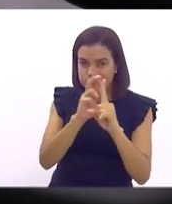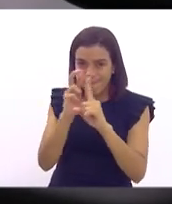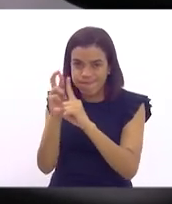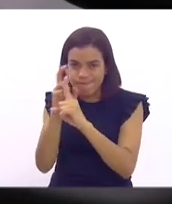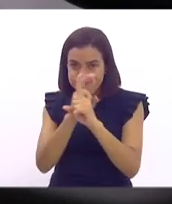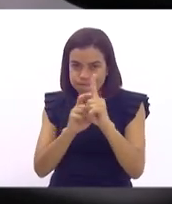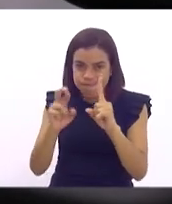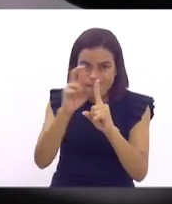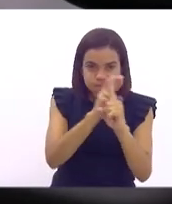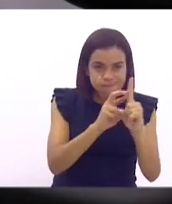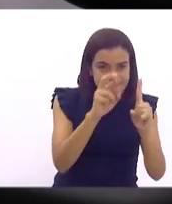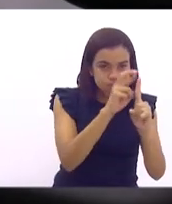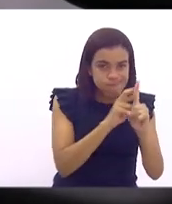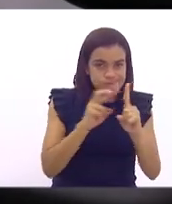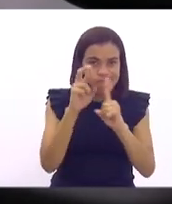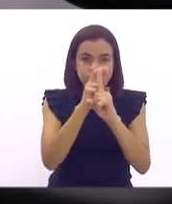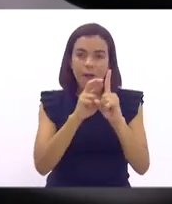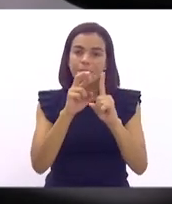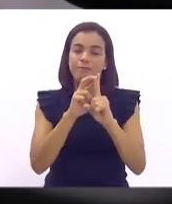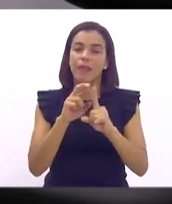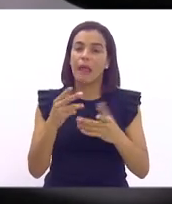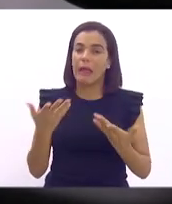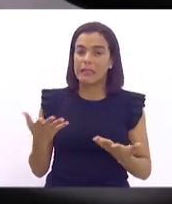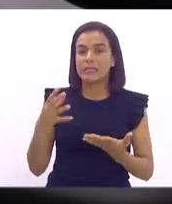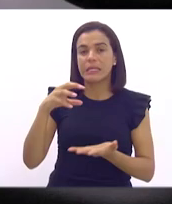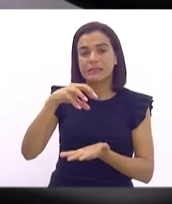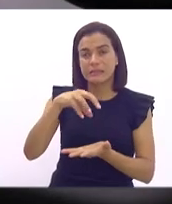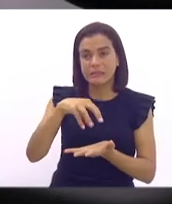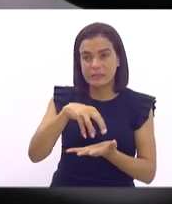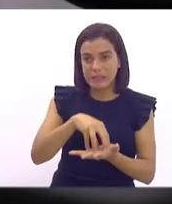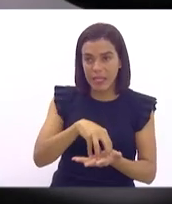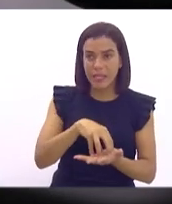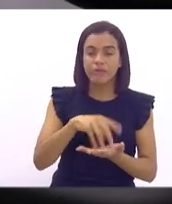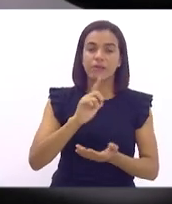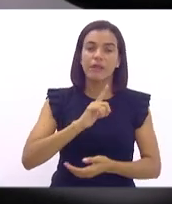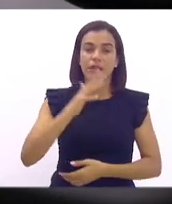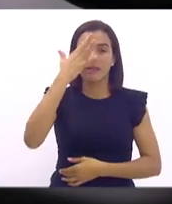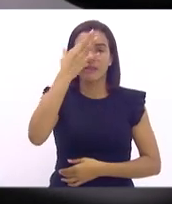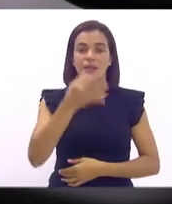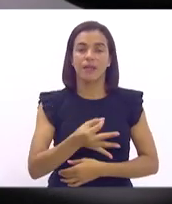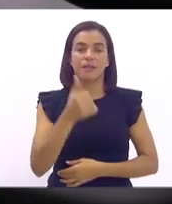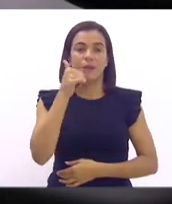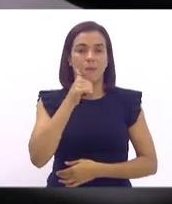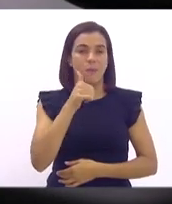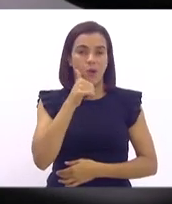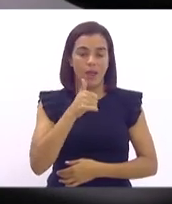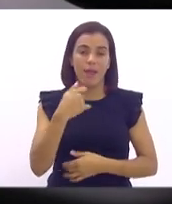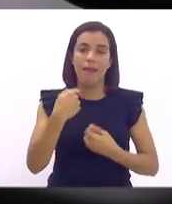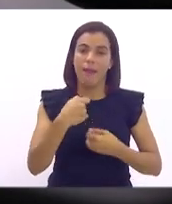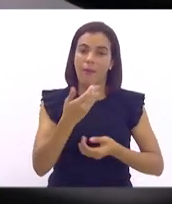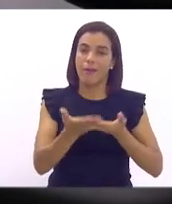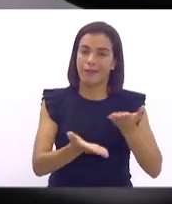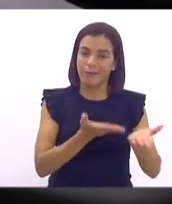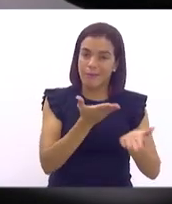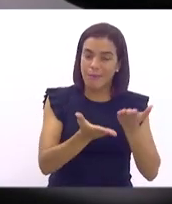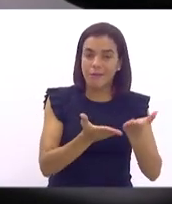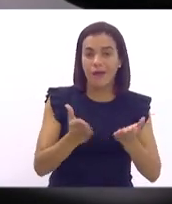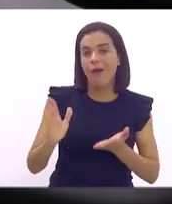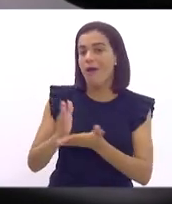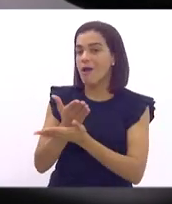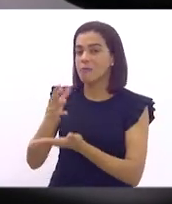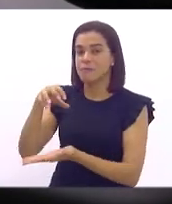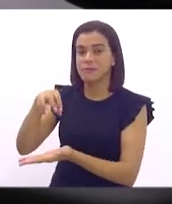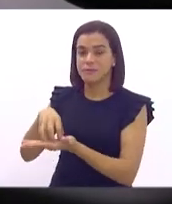quem é o agressor, aí a gente conversa. Tem centro que tem um entendimento que essa mulher é perfil para atendimento dele, tem centro